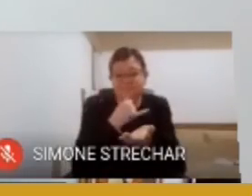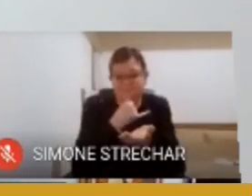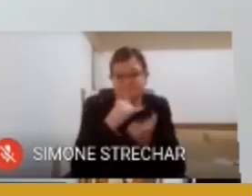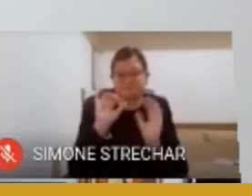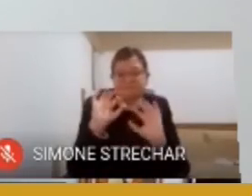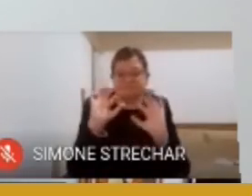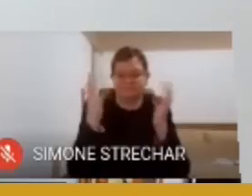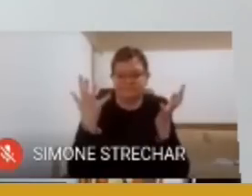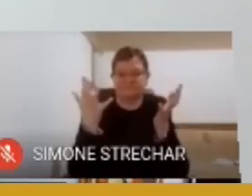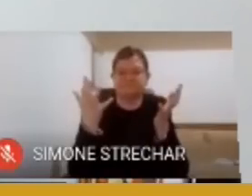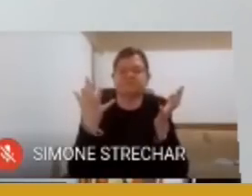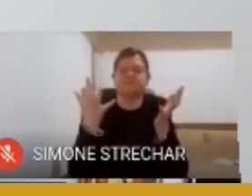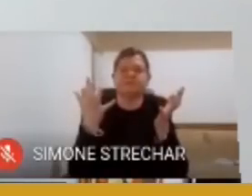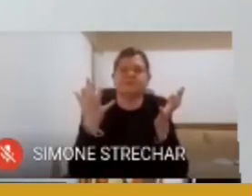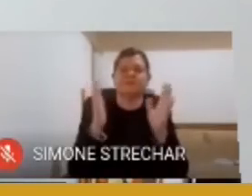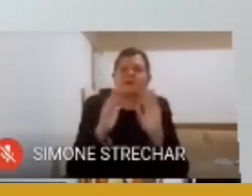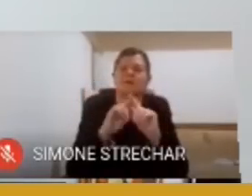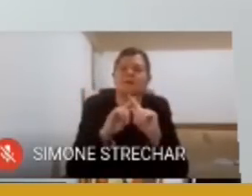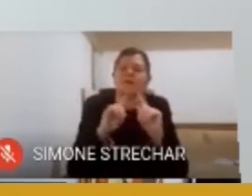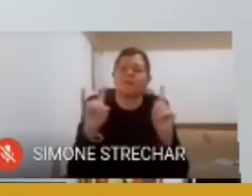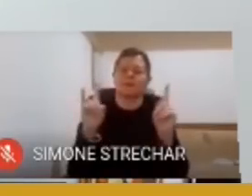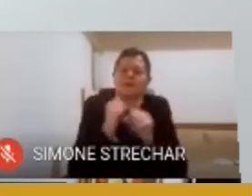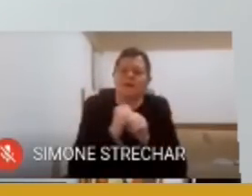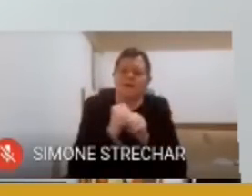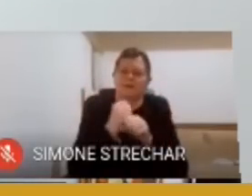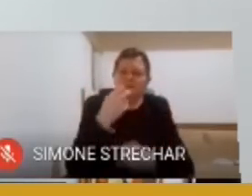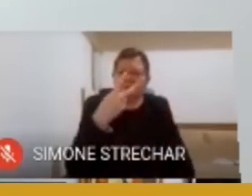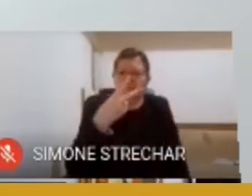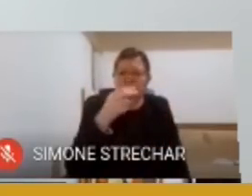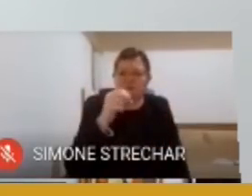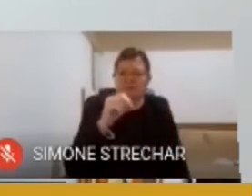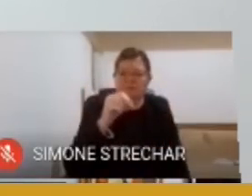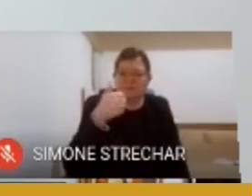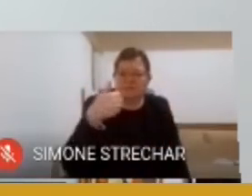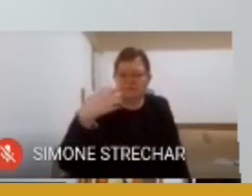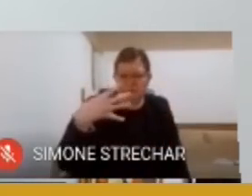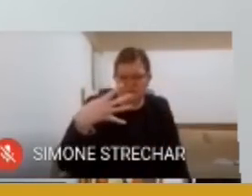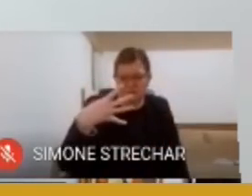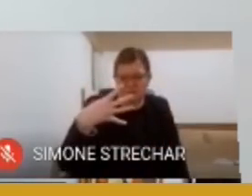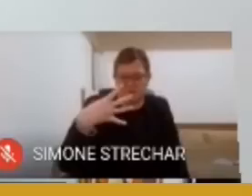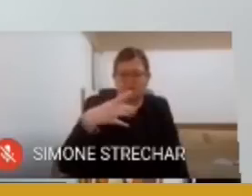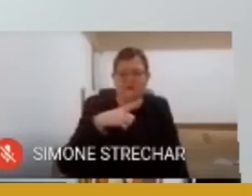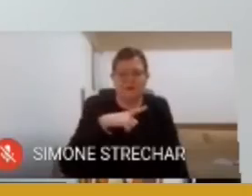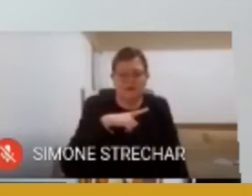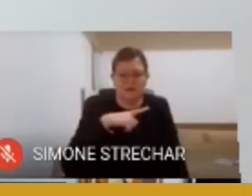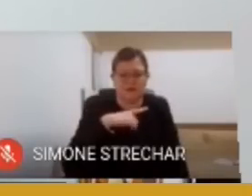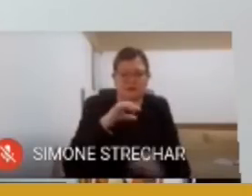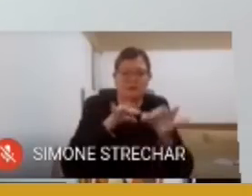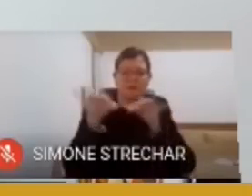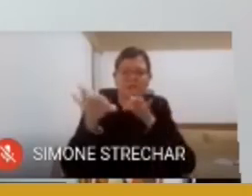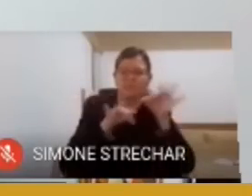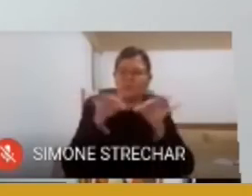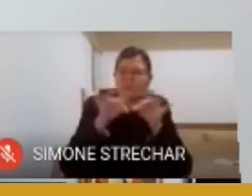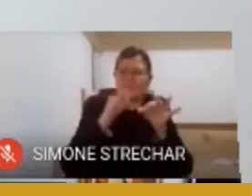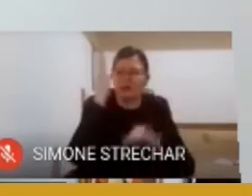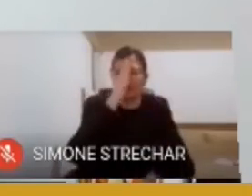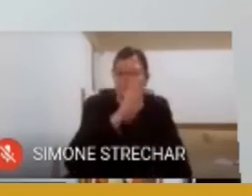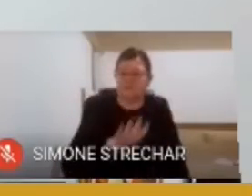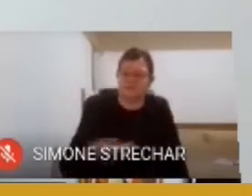de Educação, a Lei 13005 de 2014, que tentava trazer aspectos de